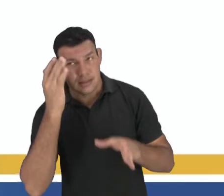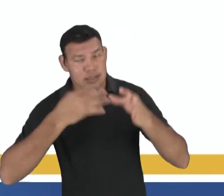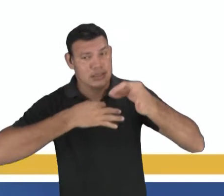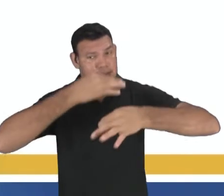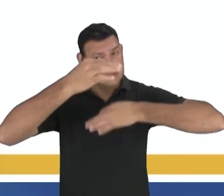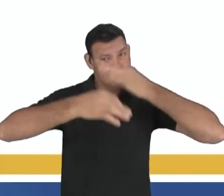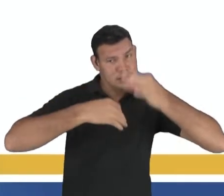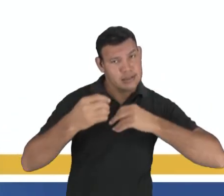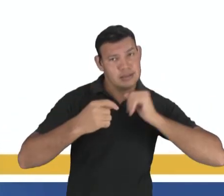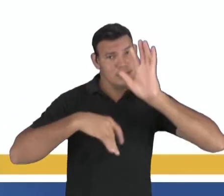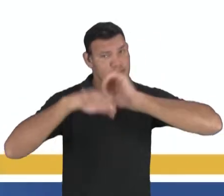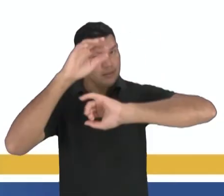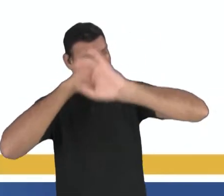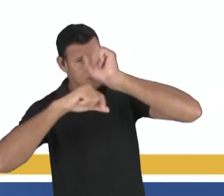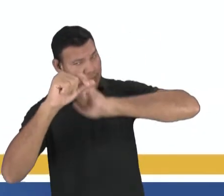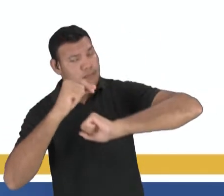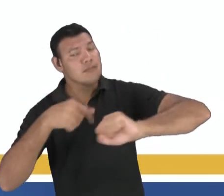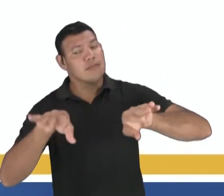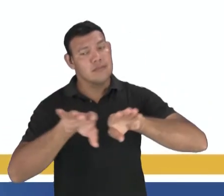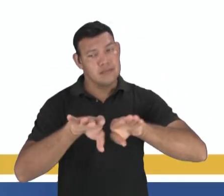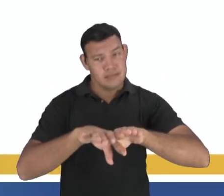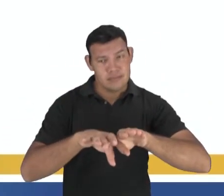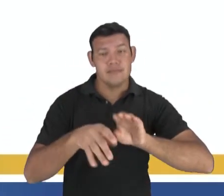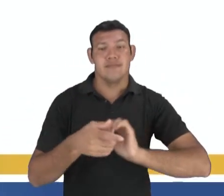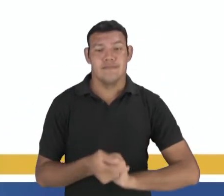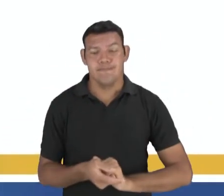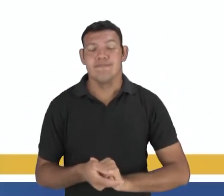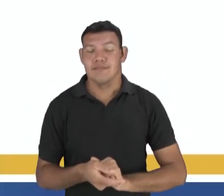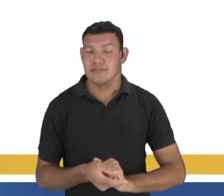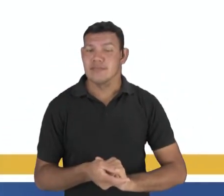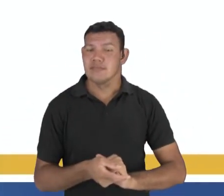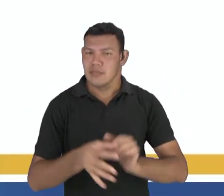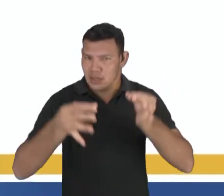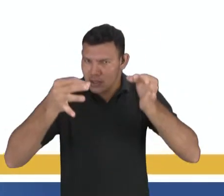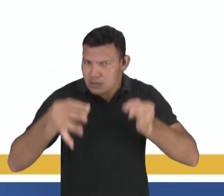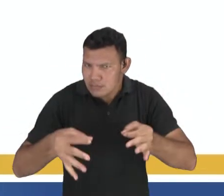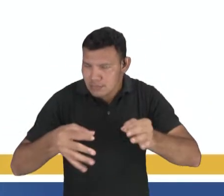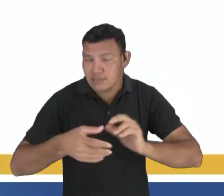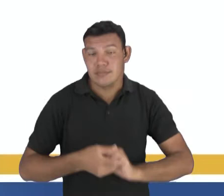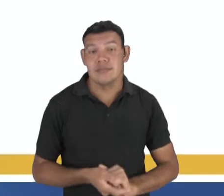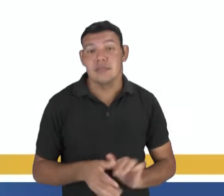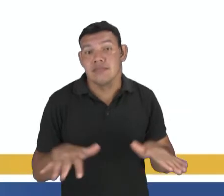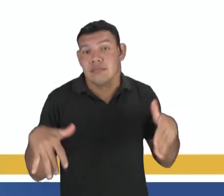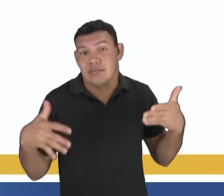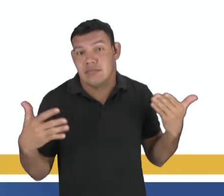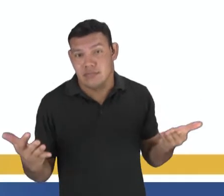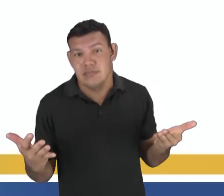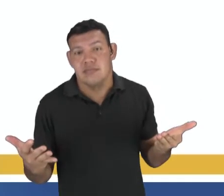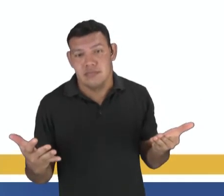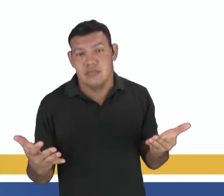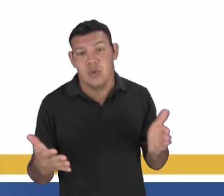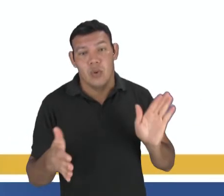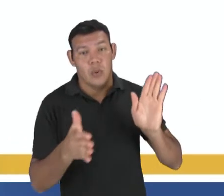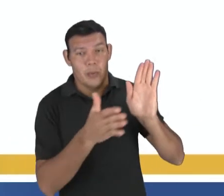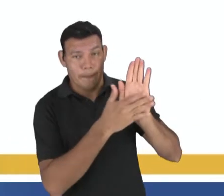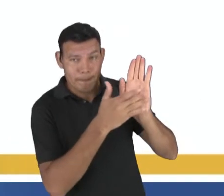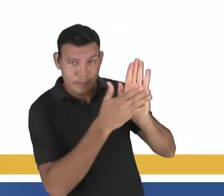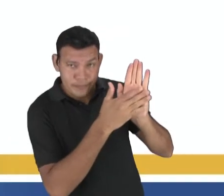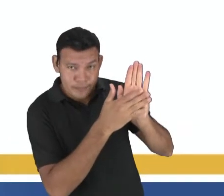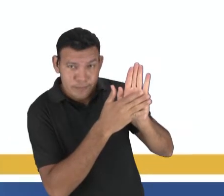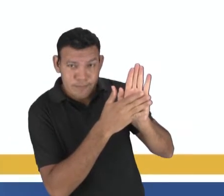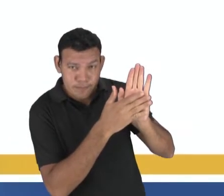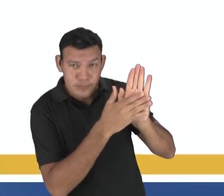inferências, opiniões e aprendizagens. Certo? É um argumento forte, não é? Então, com tudo isso, o